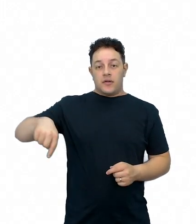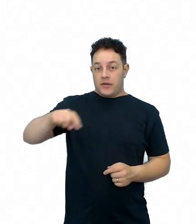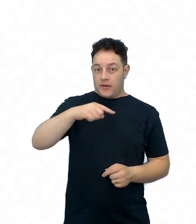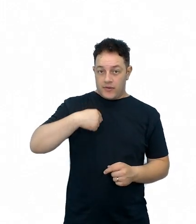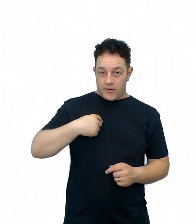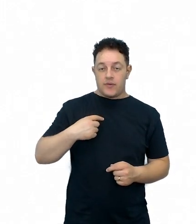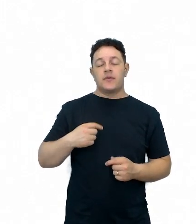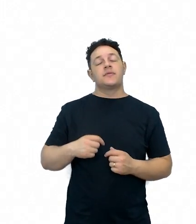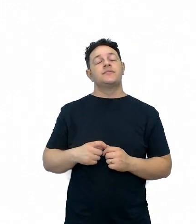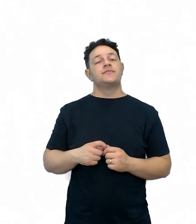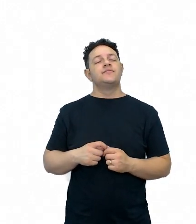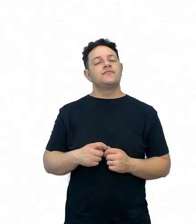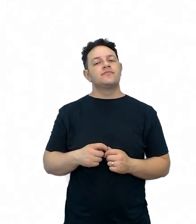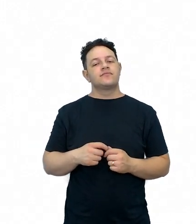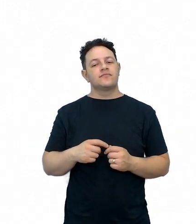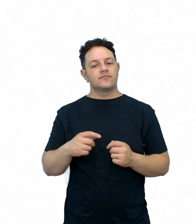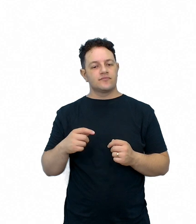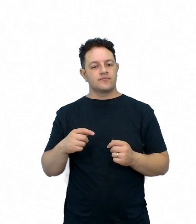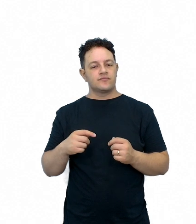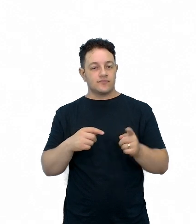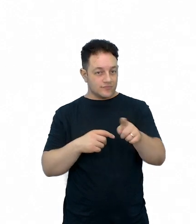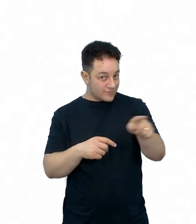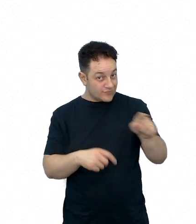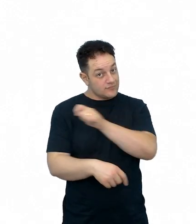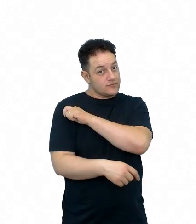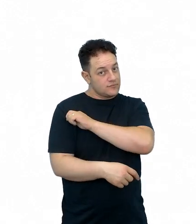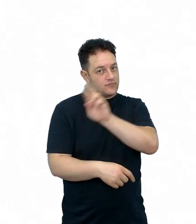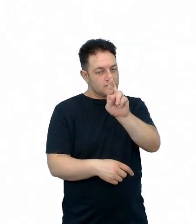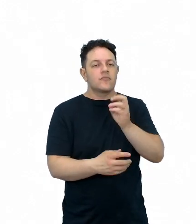vai, os alunos vão coletar